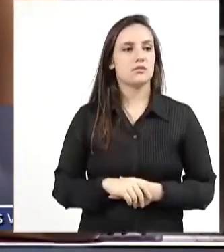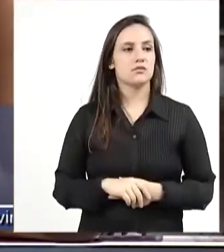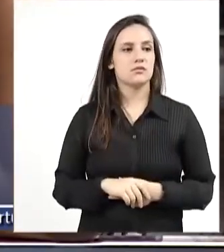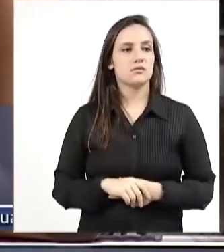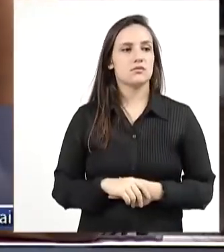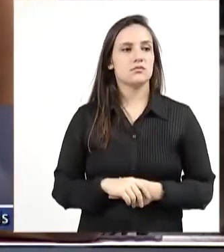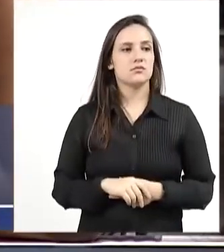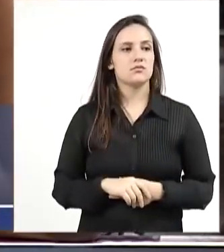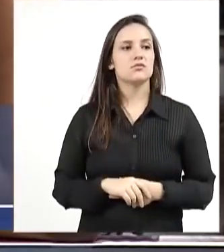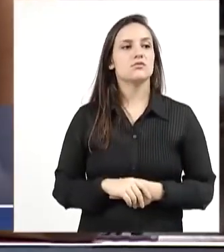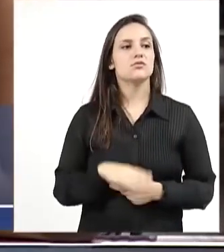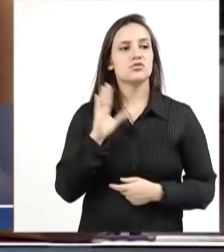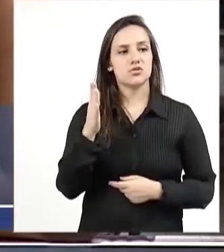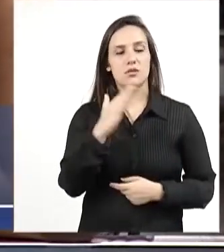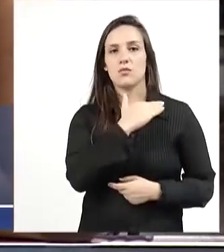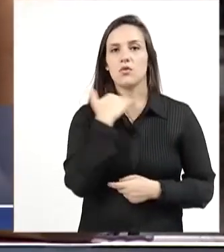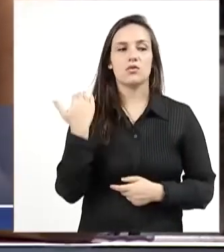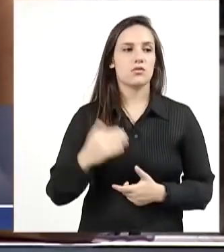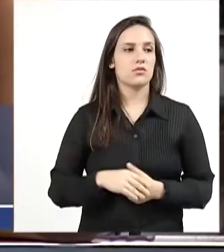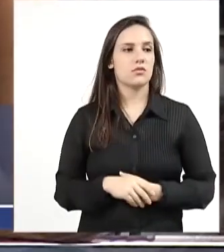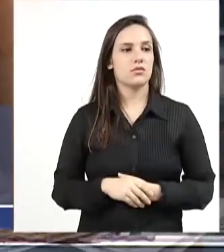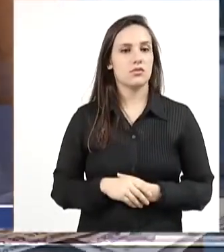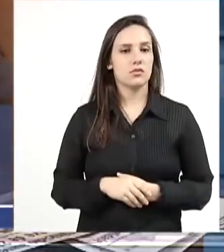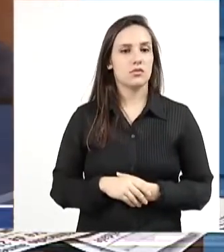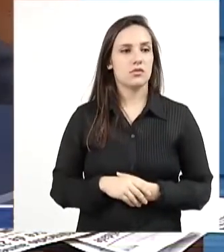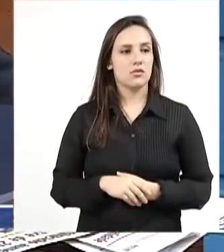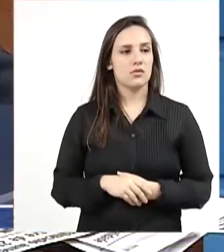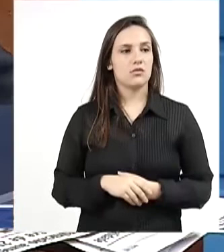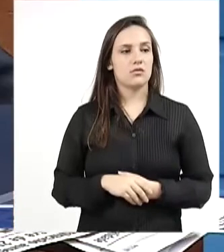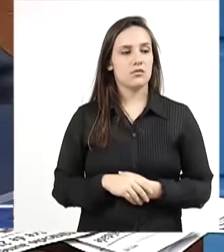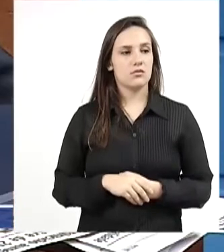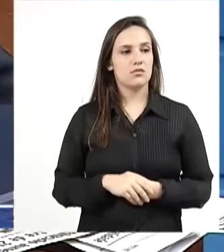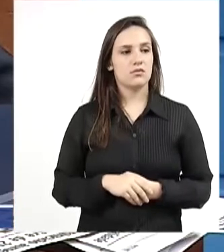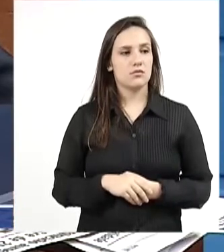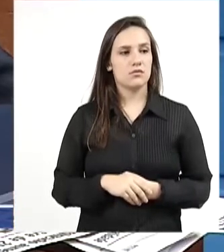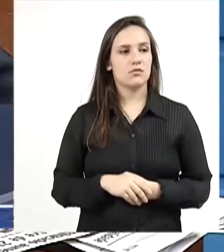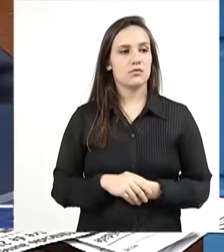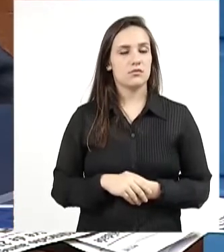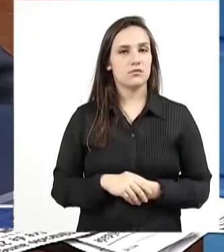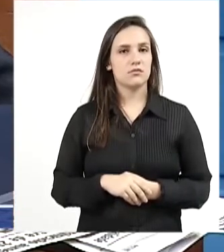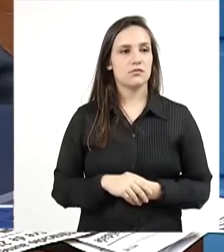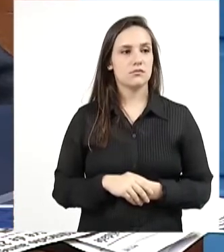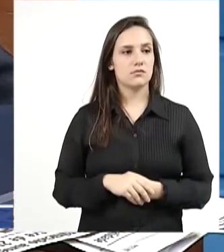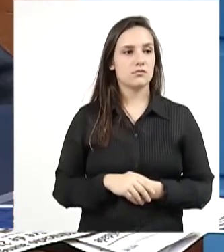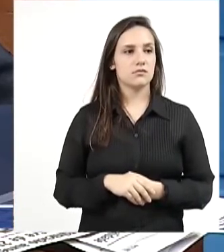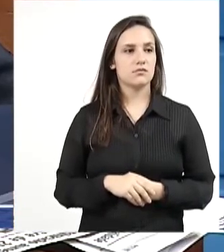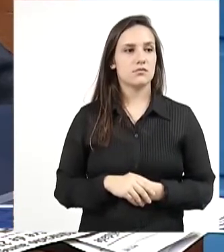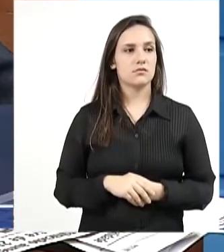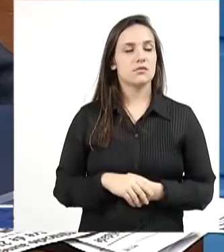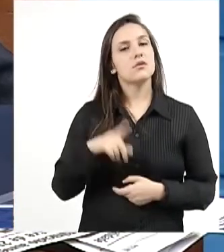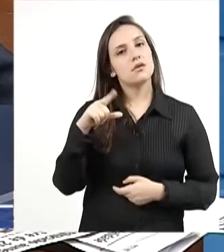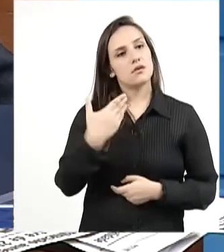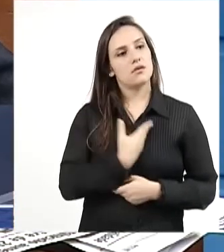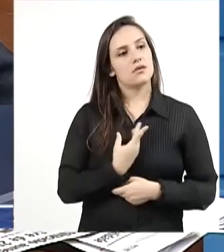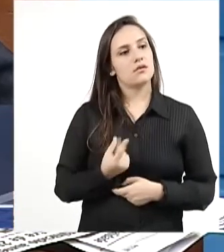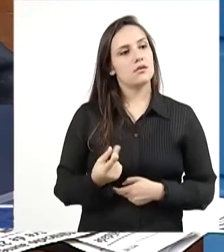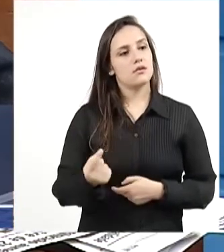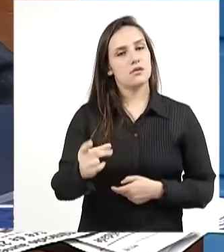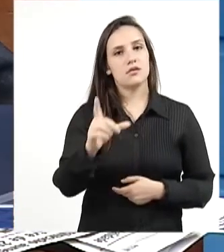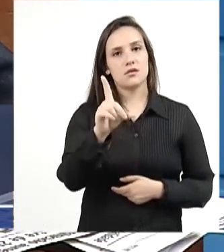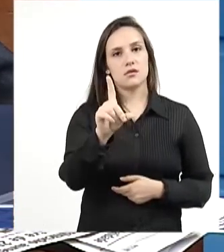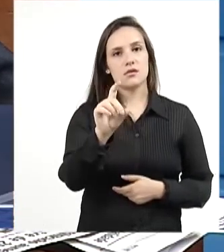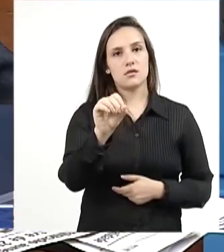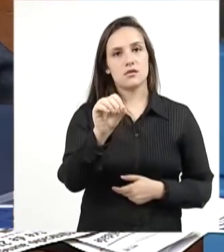de feminicídio. E eu encerro falando da nossa eterna companheira